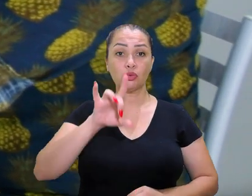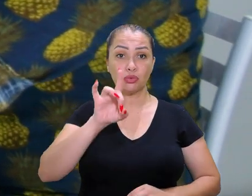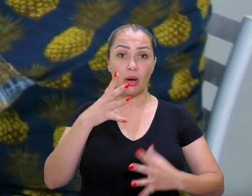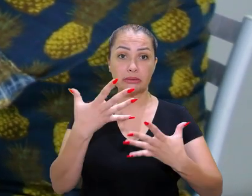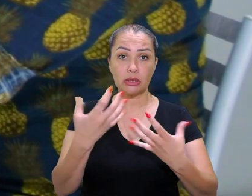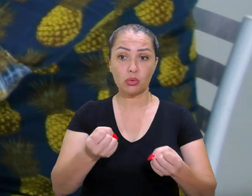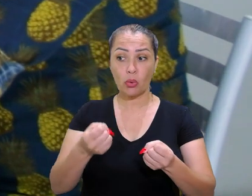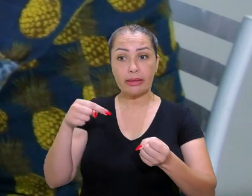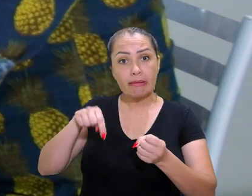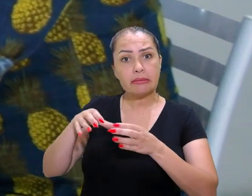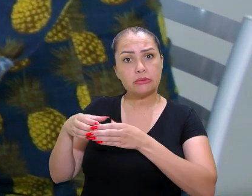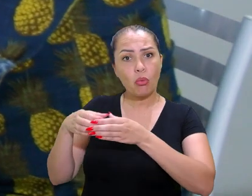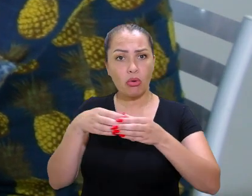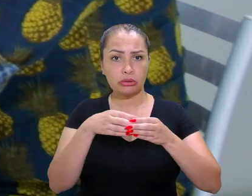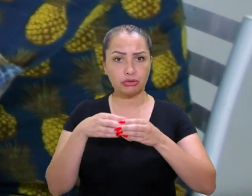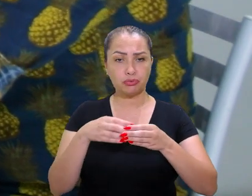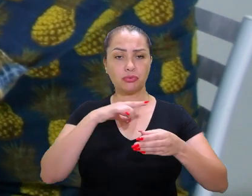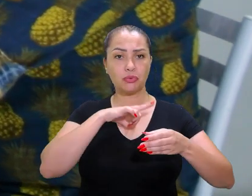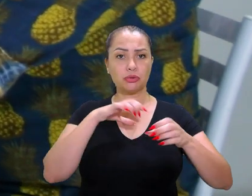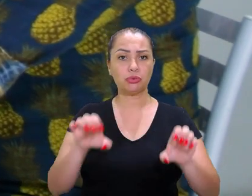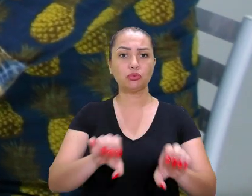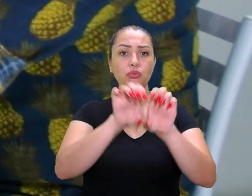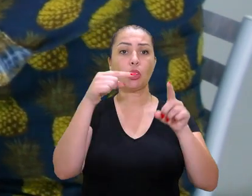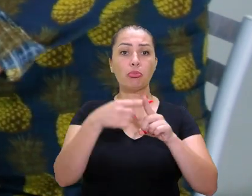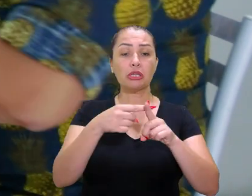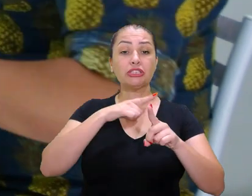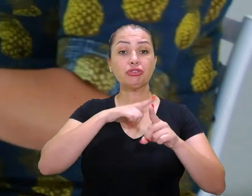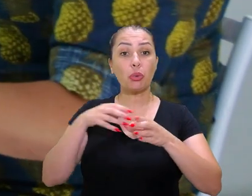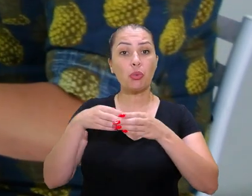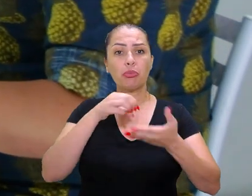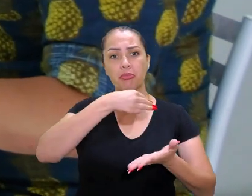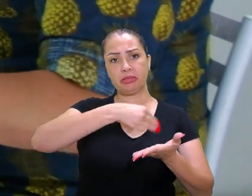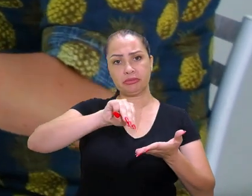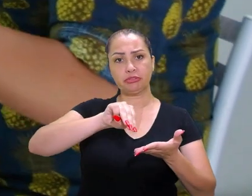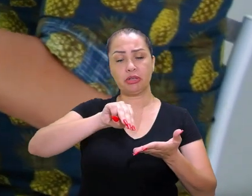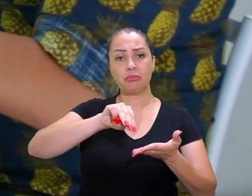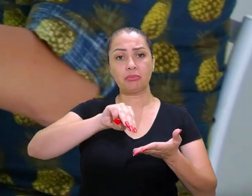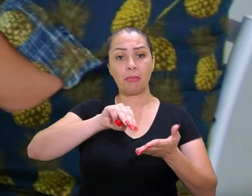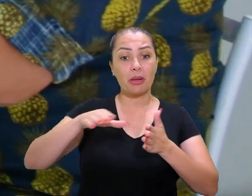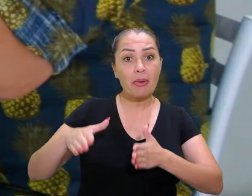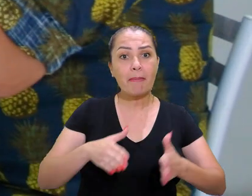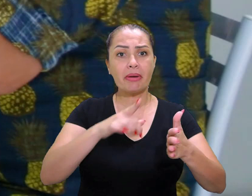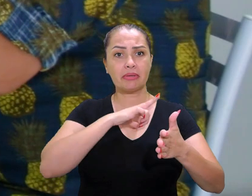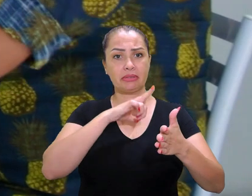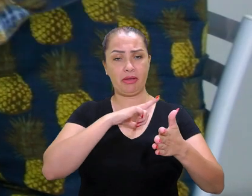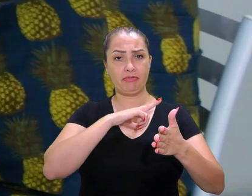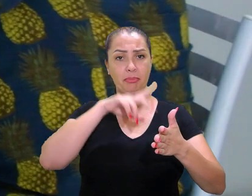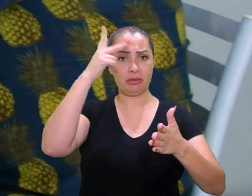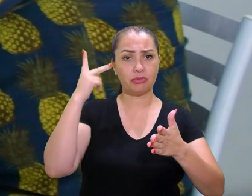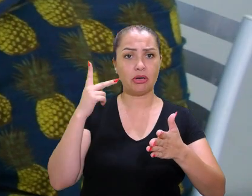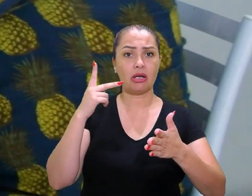coletivo se estruturasse pela caminhada do Mensageiros. Exatamente. E é uma caminhada consistente. Então você entende assim, não basta